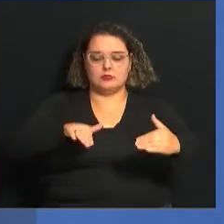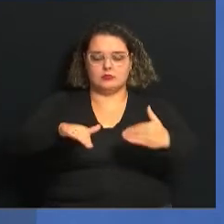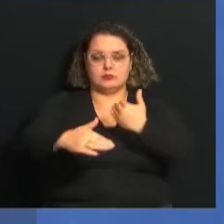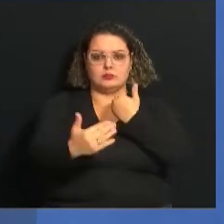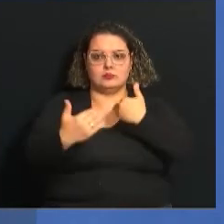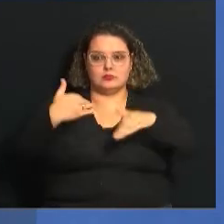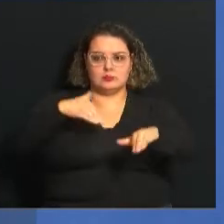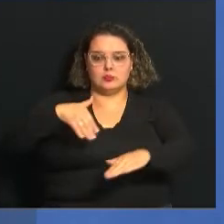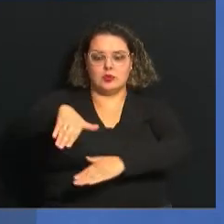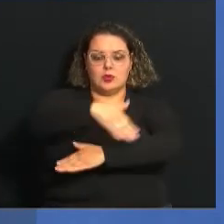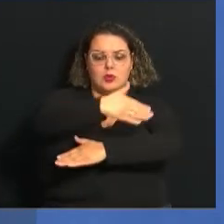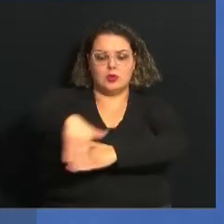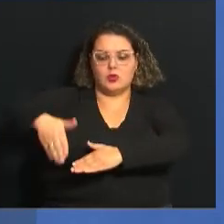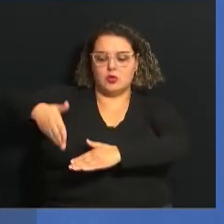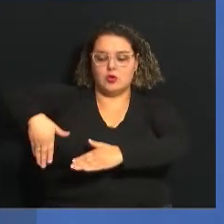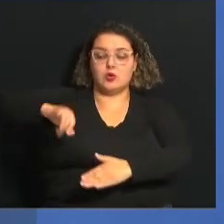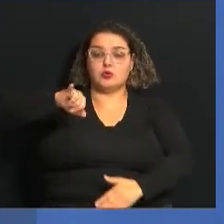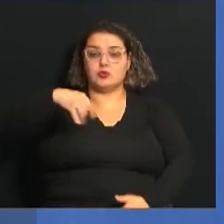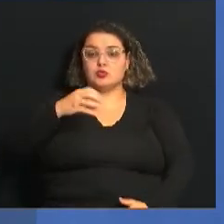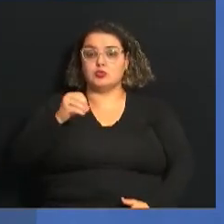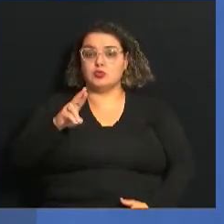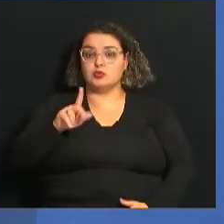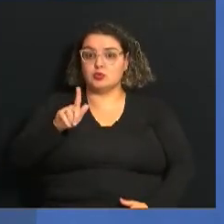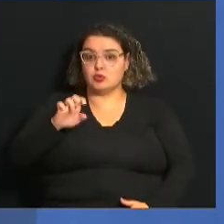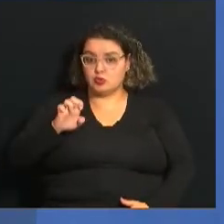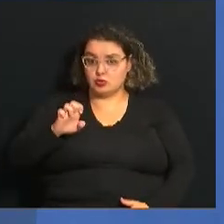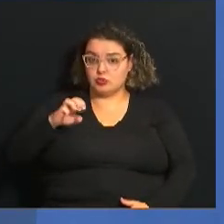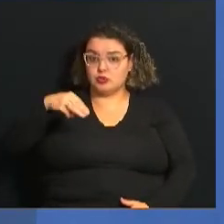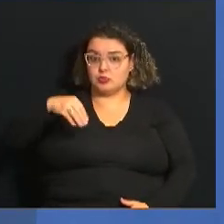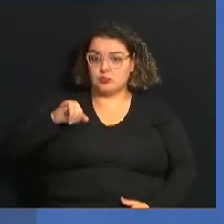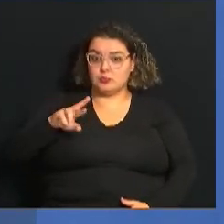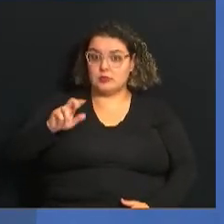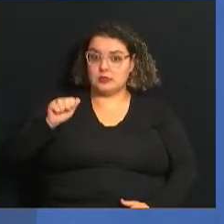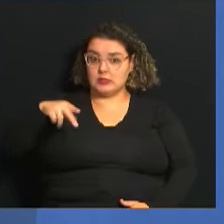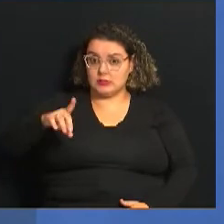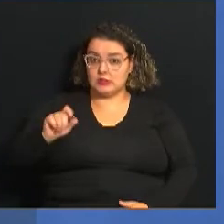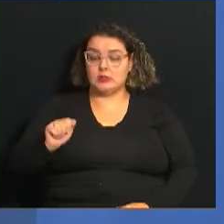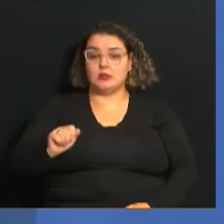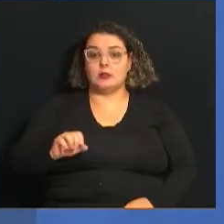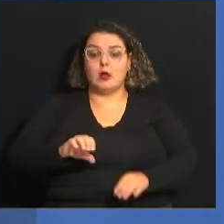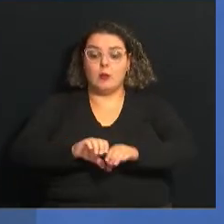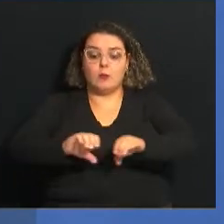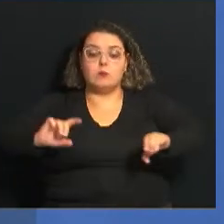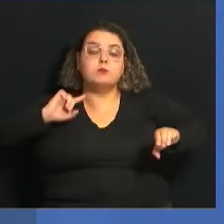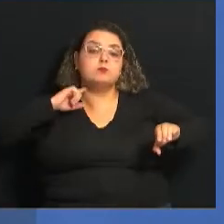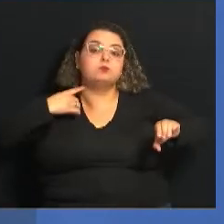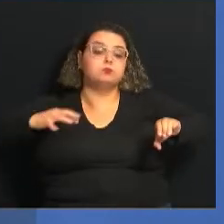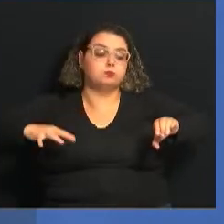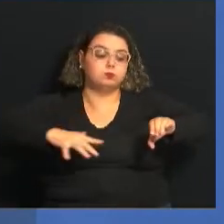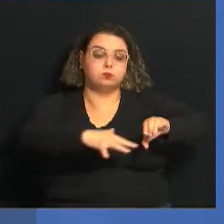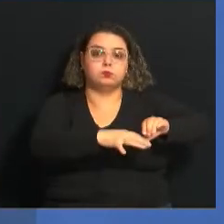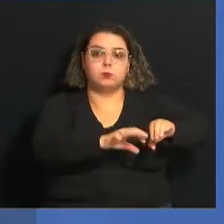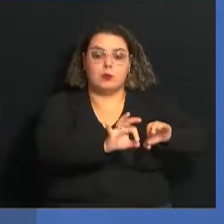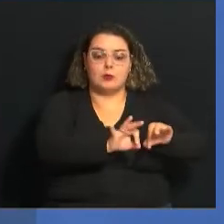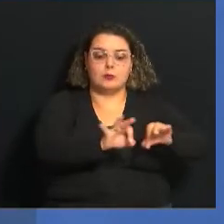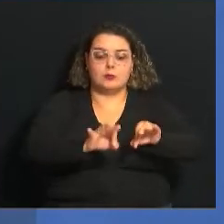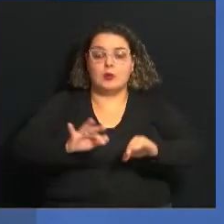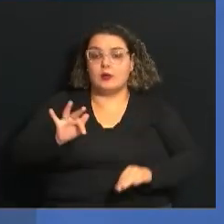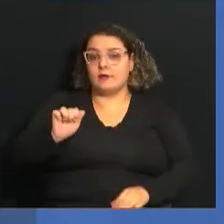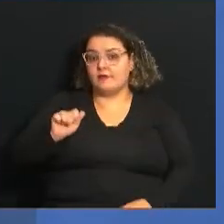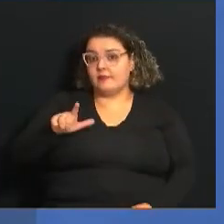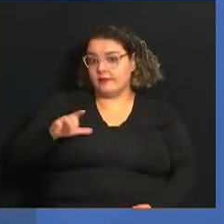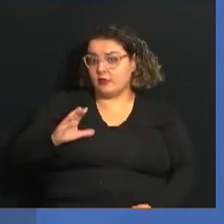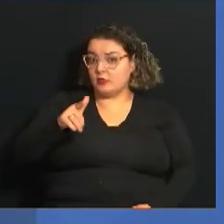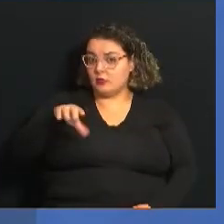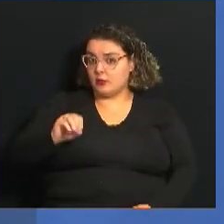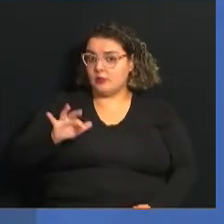Miranda, atenção, por conta de um trabalho de manutenção na rede de esgoto na rua Falcão Filho, a gente vai ter